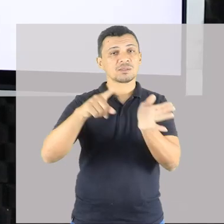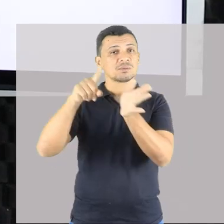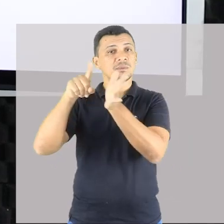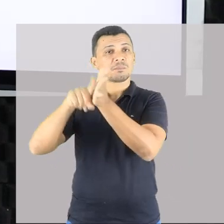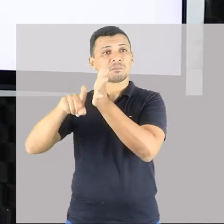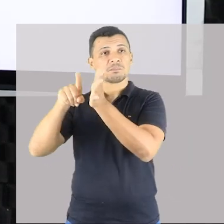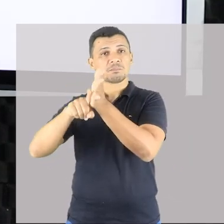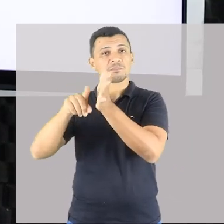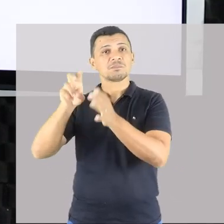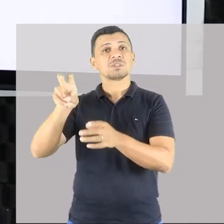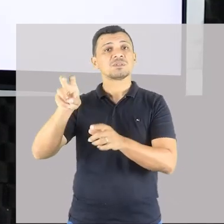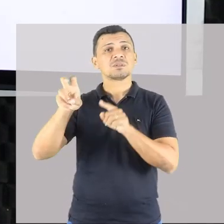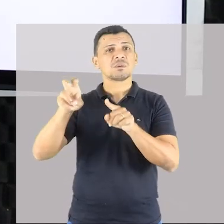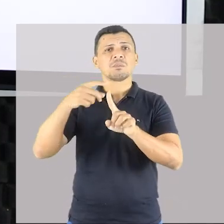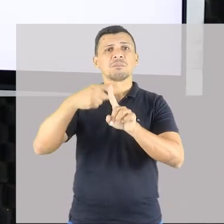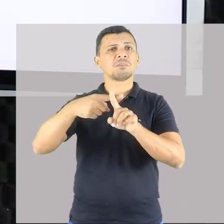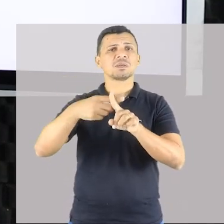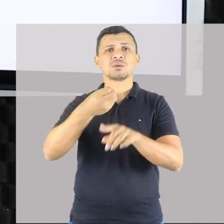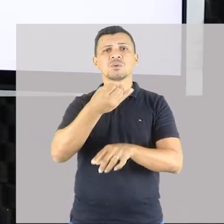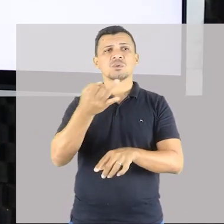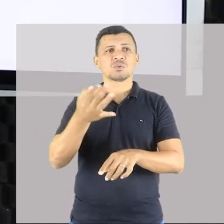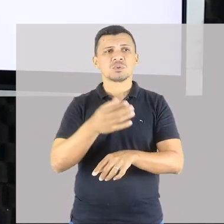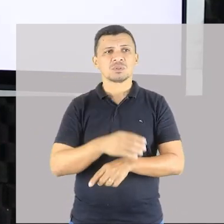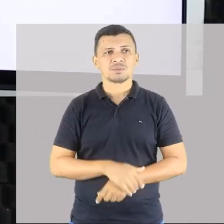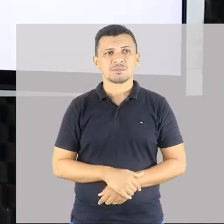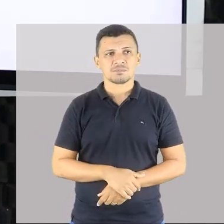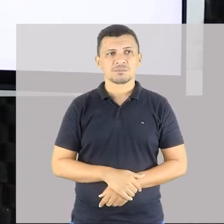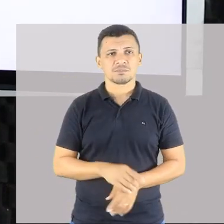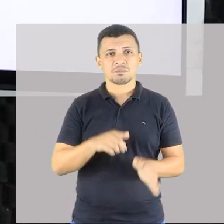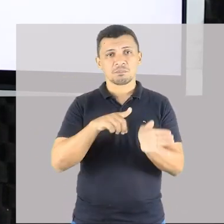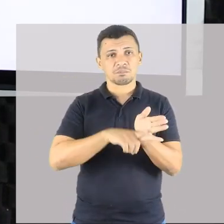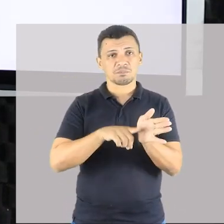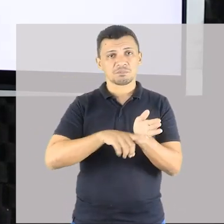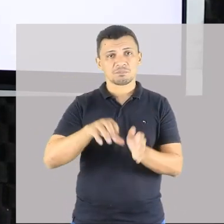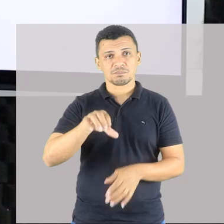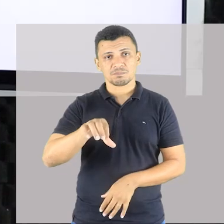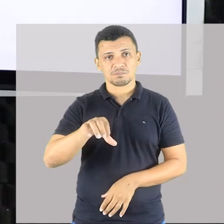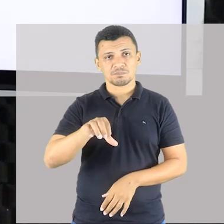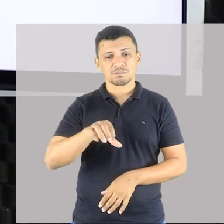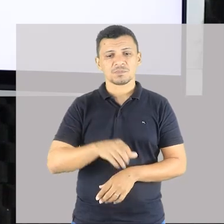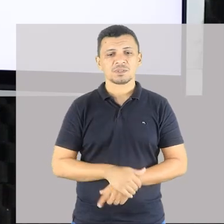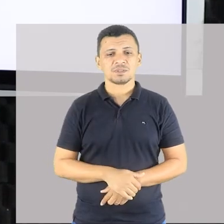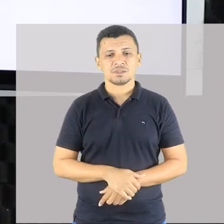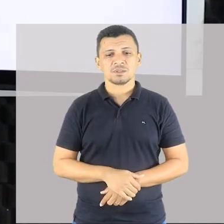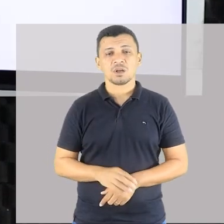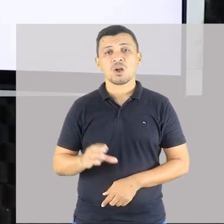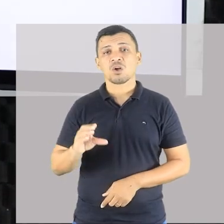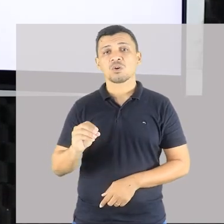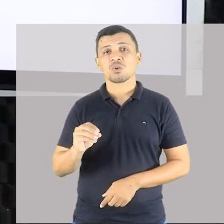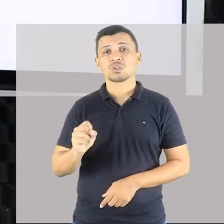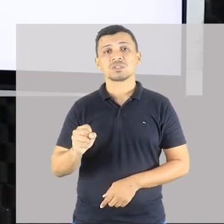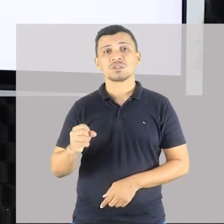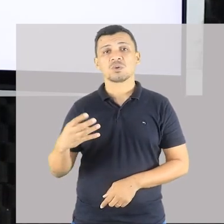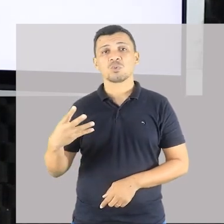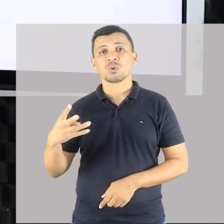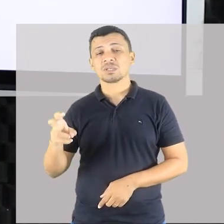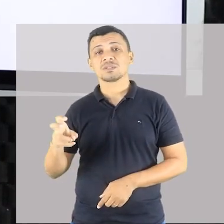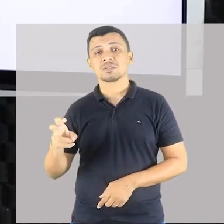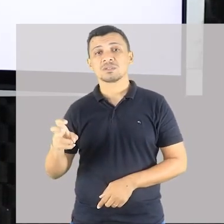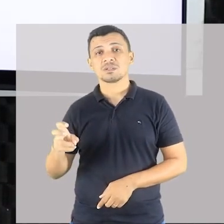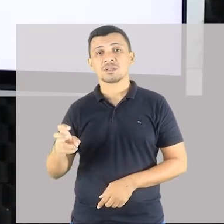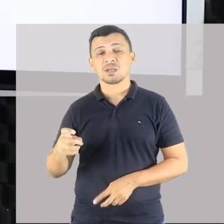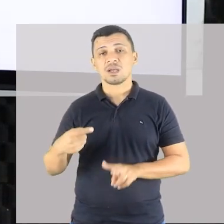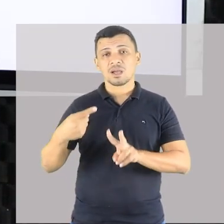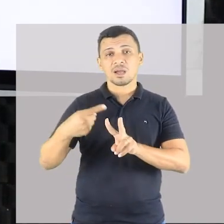menos 4 mais menos 5. Fica menos 4 menos 5, dá menos 9. Cosseno de 45 graus é a raiz de 2